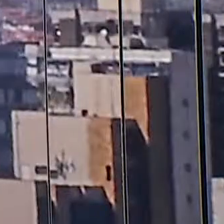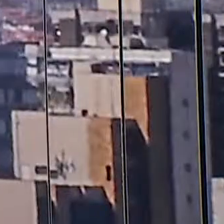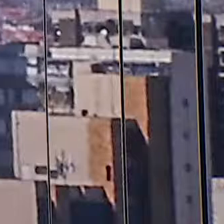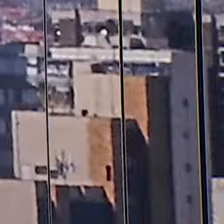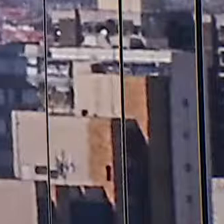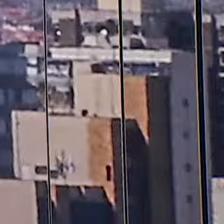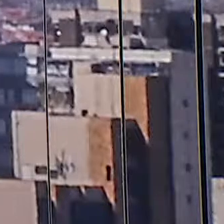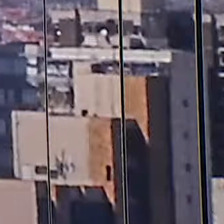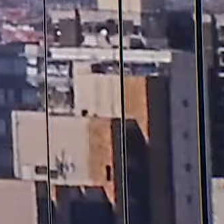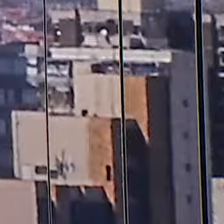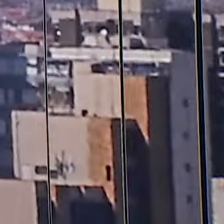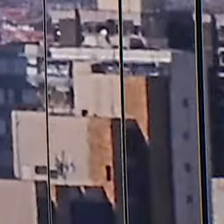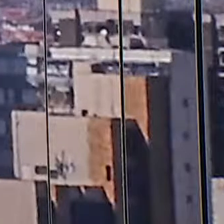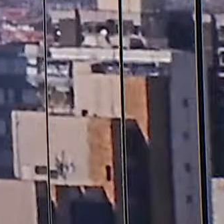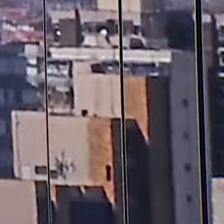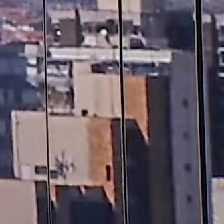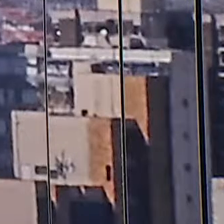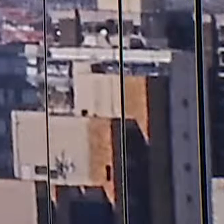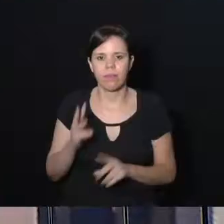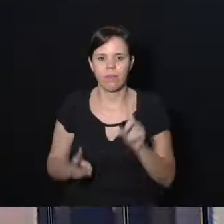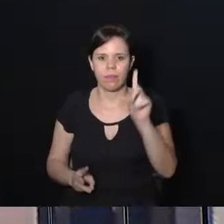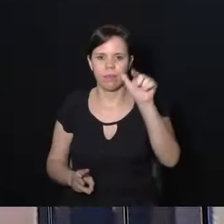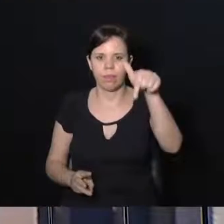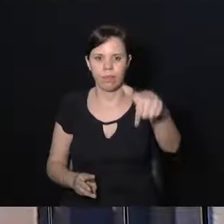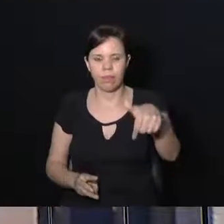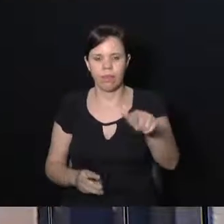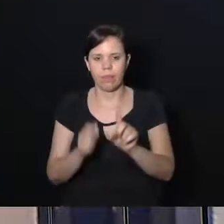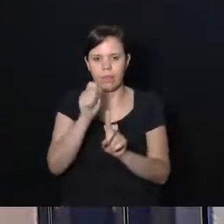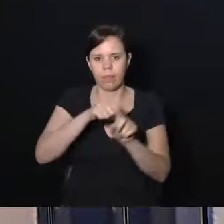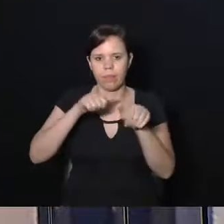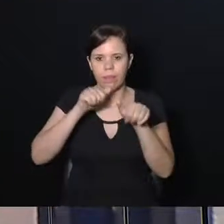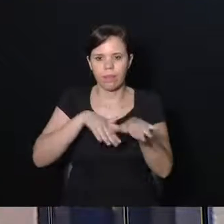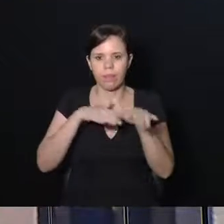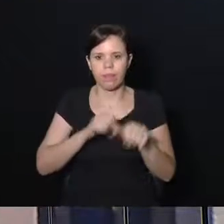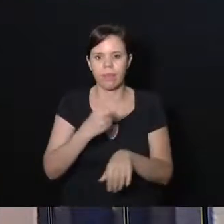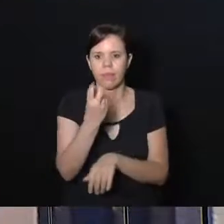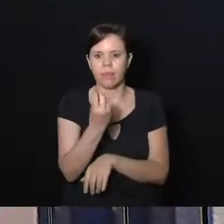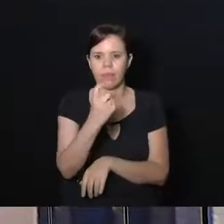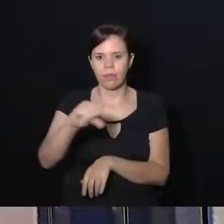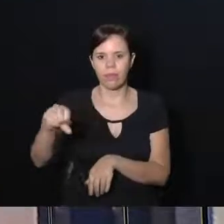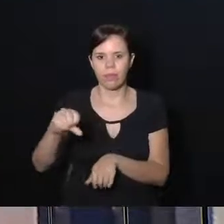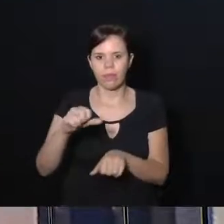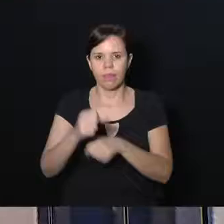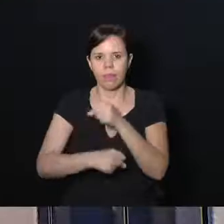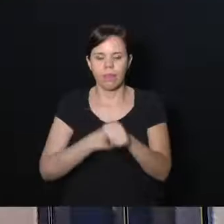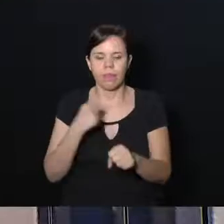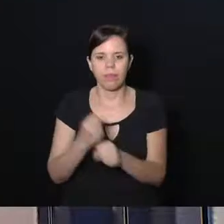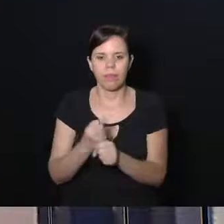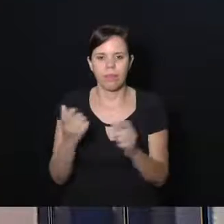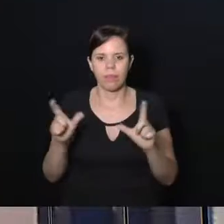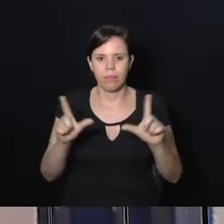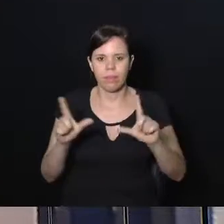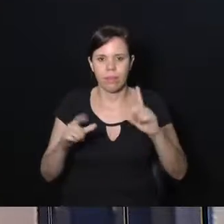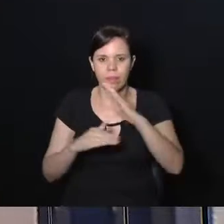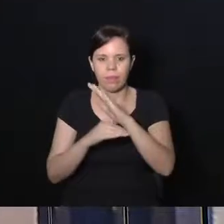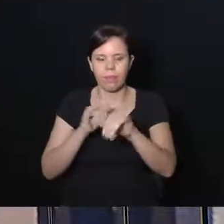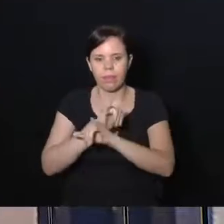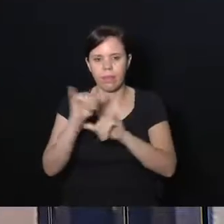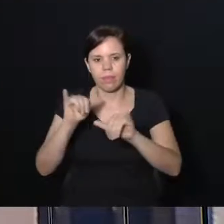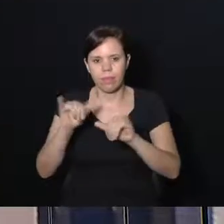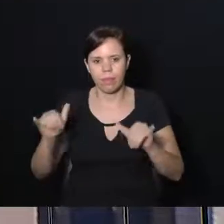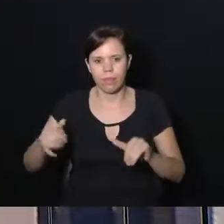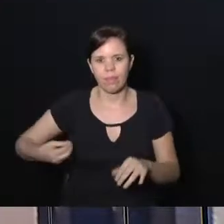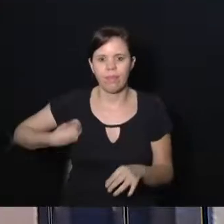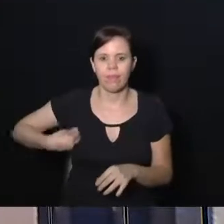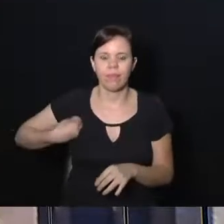Olá, boa tarde. Terça-feira, dia 17 de setembro de 2019. Está no ar o Jornal Câmara Notícia